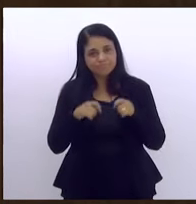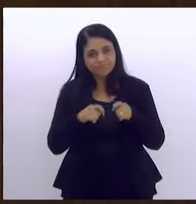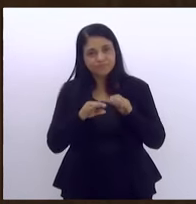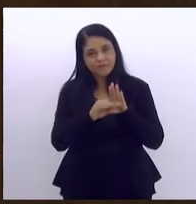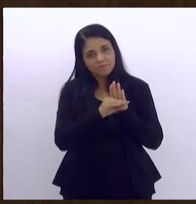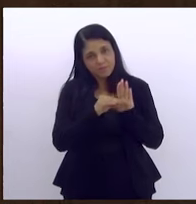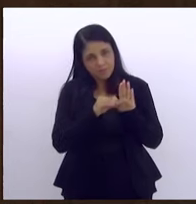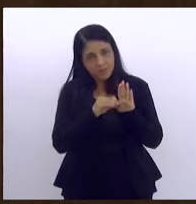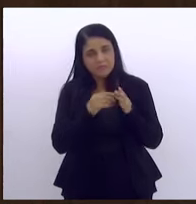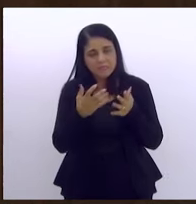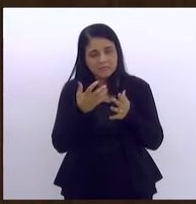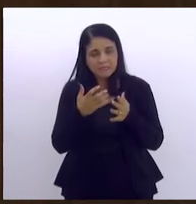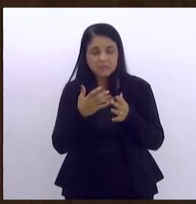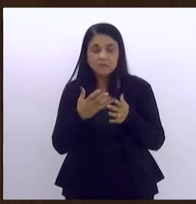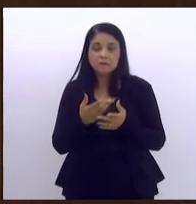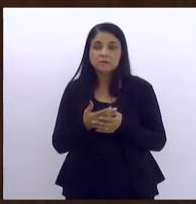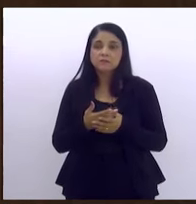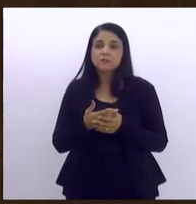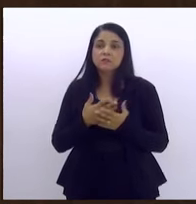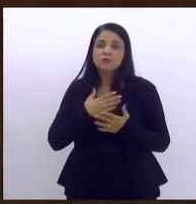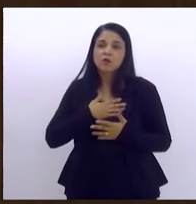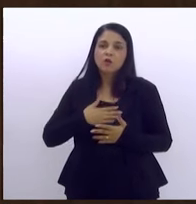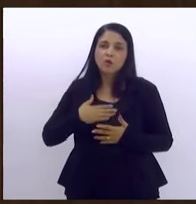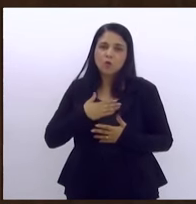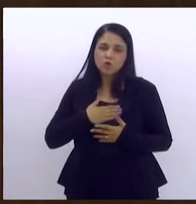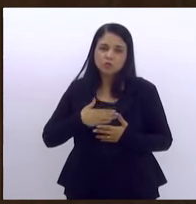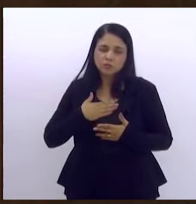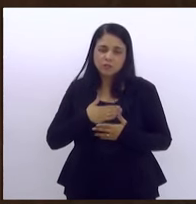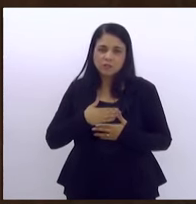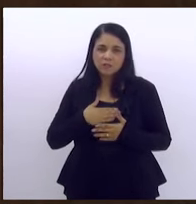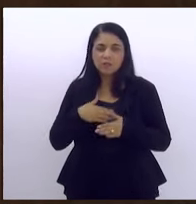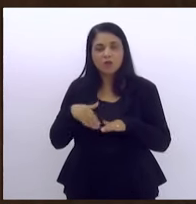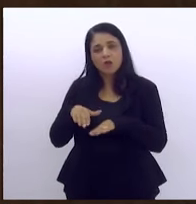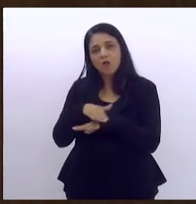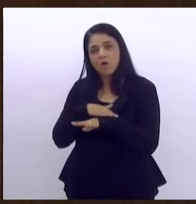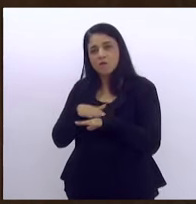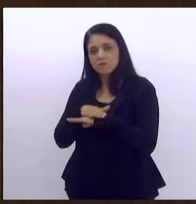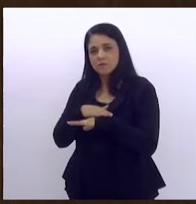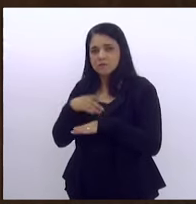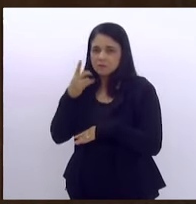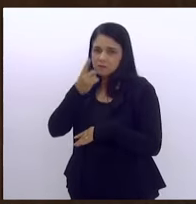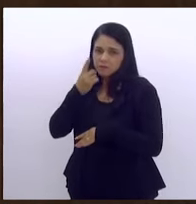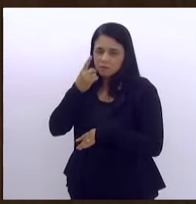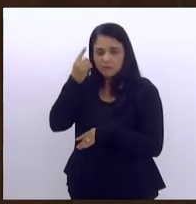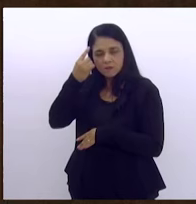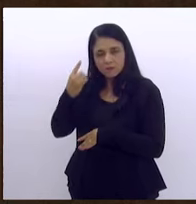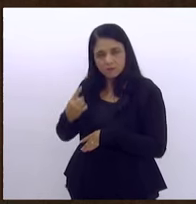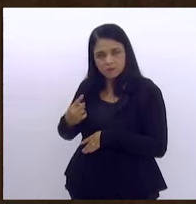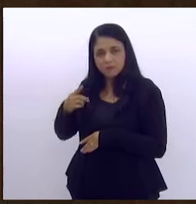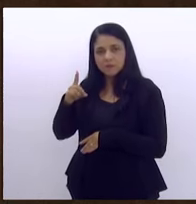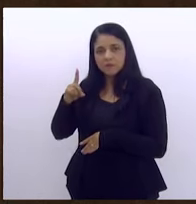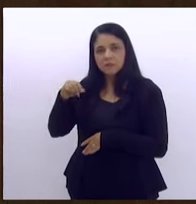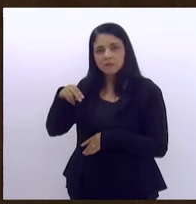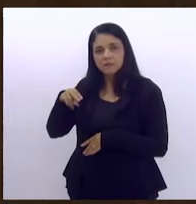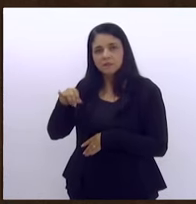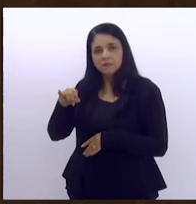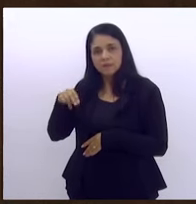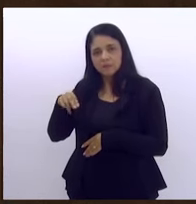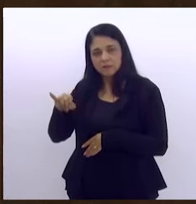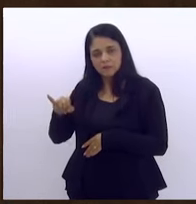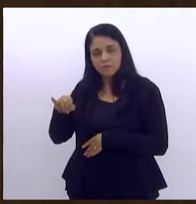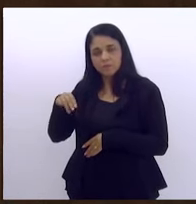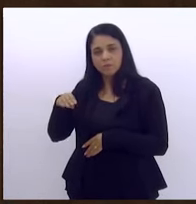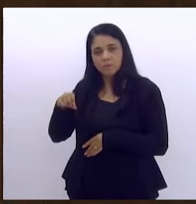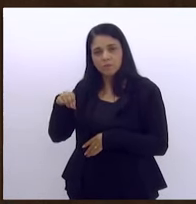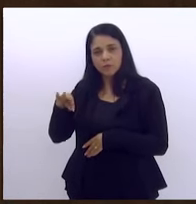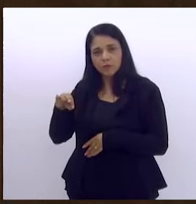emenda, mas gostaria de depois ver com a autora, a deputada Dani Monteiro, se já